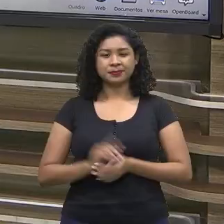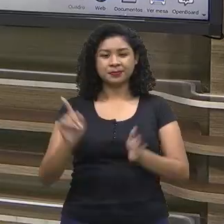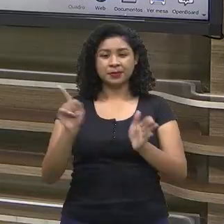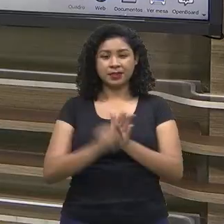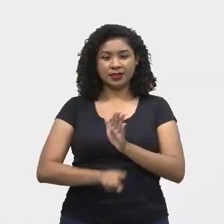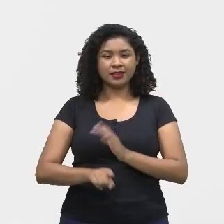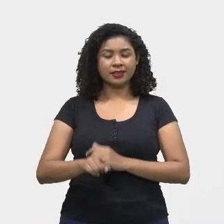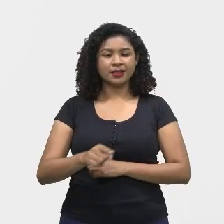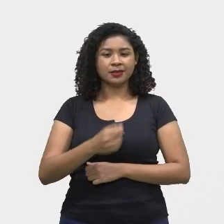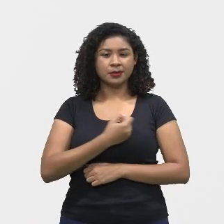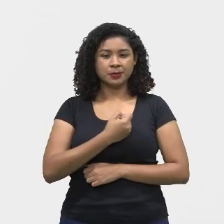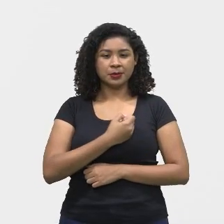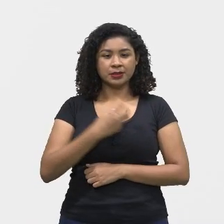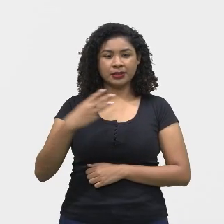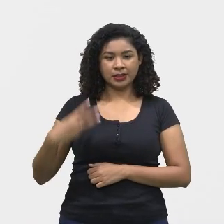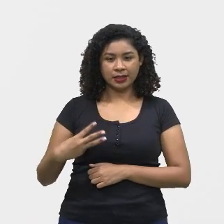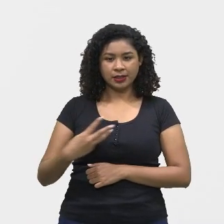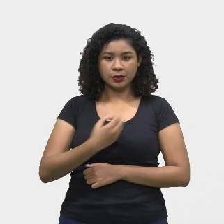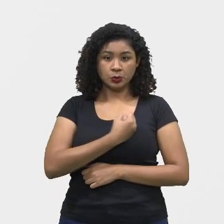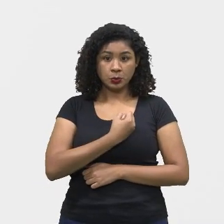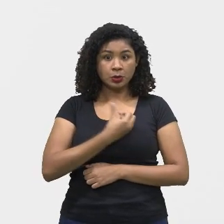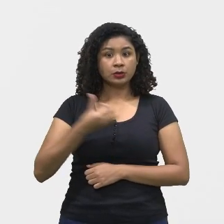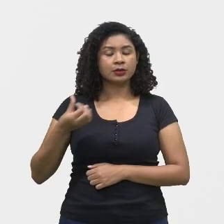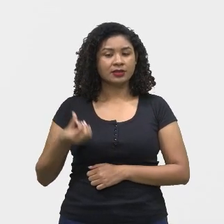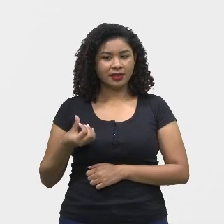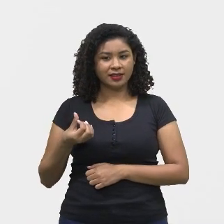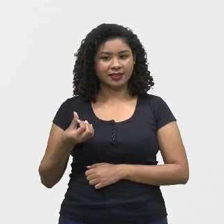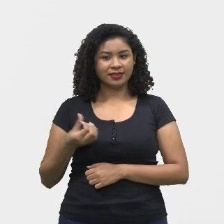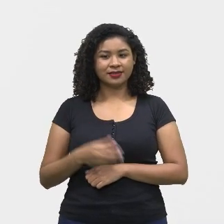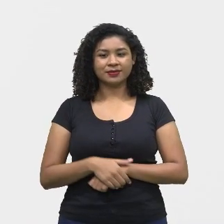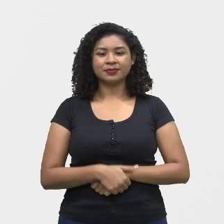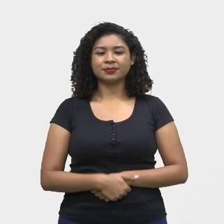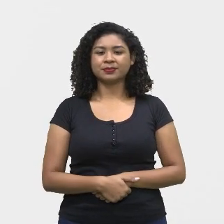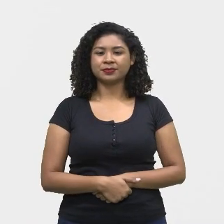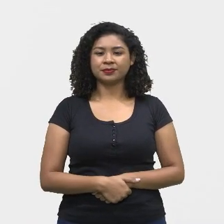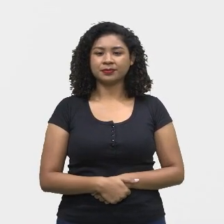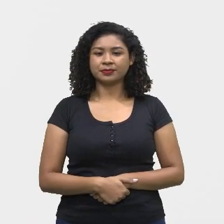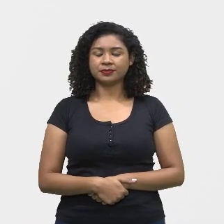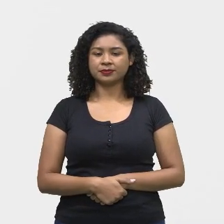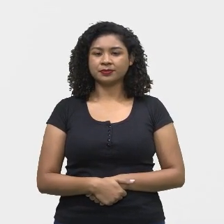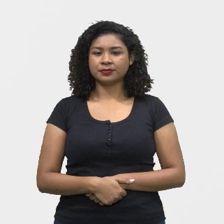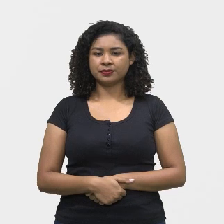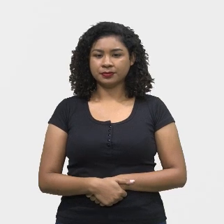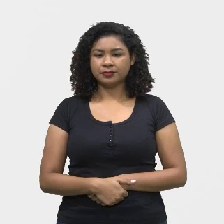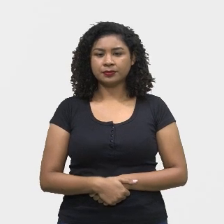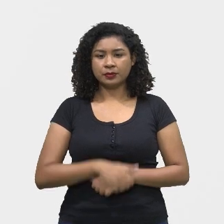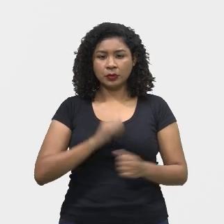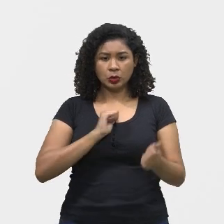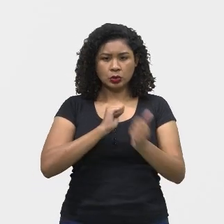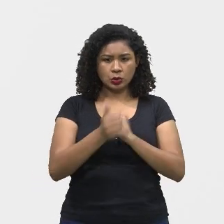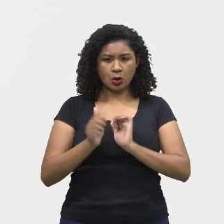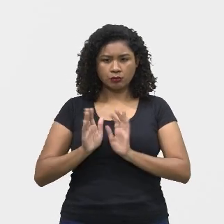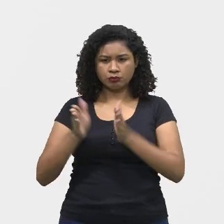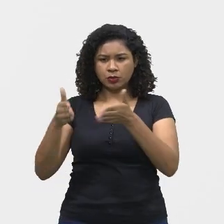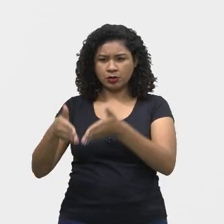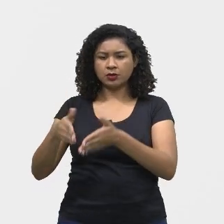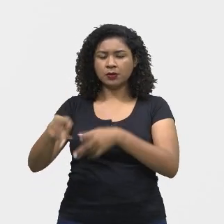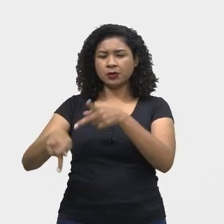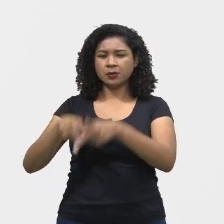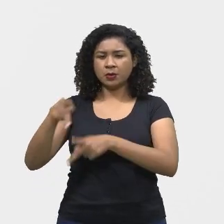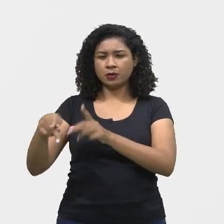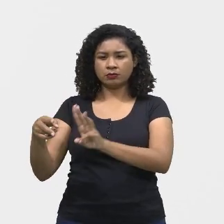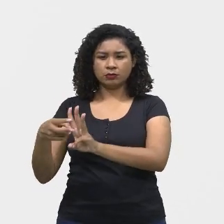terceira e última questão, questão 6. Nos jogos dos povos indígenas, há